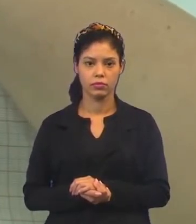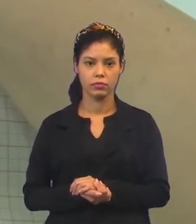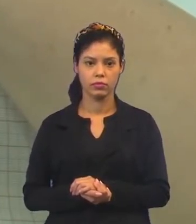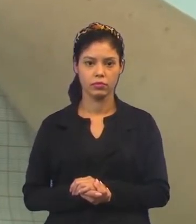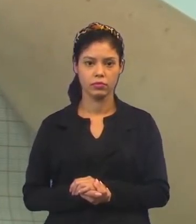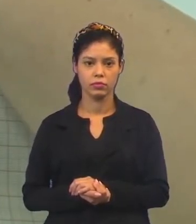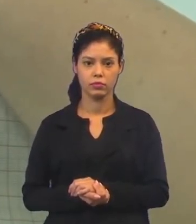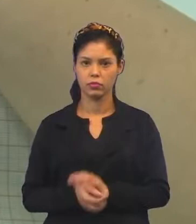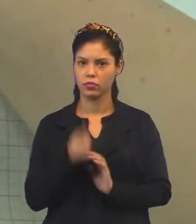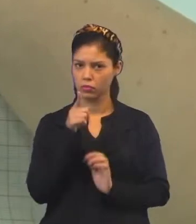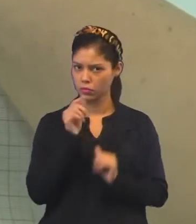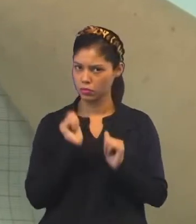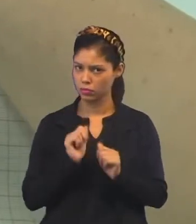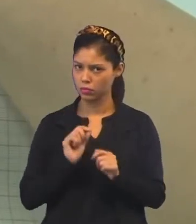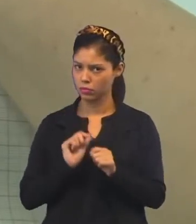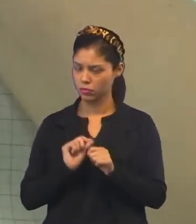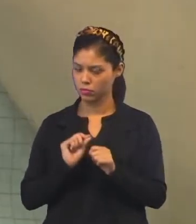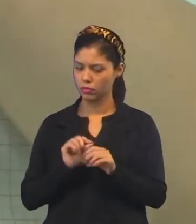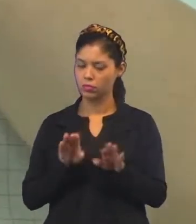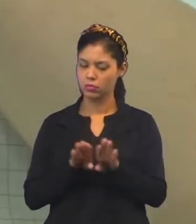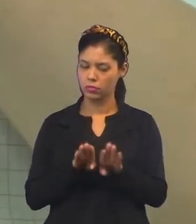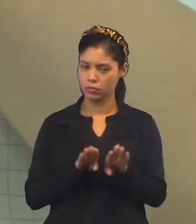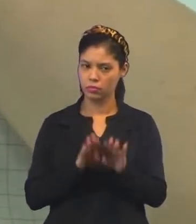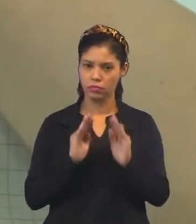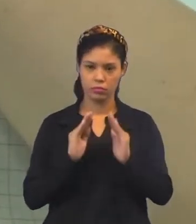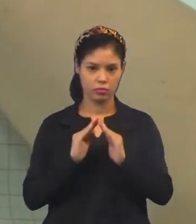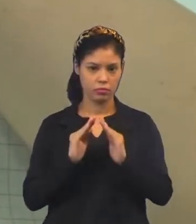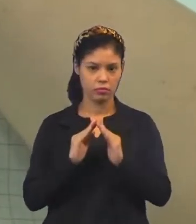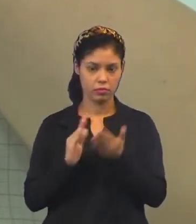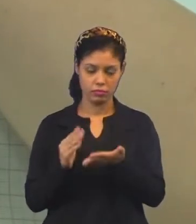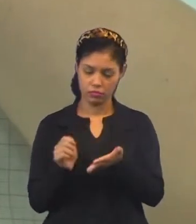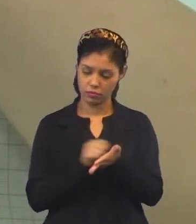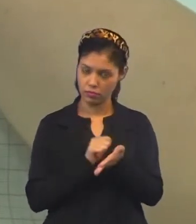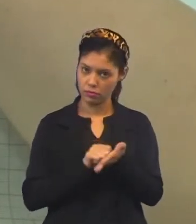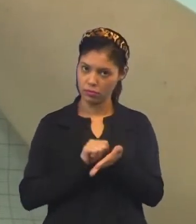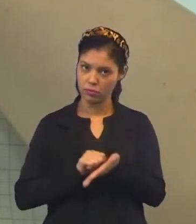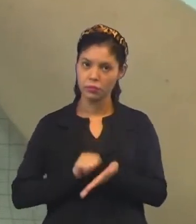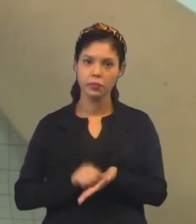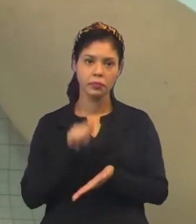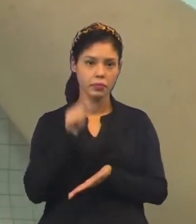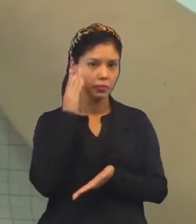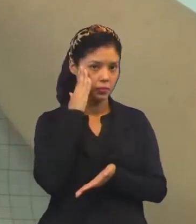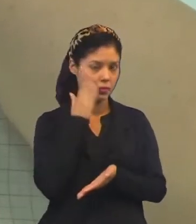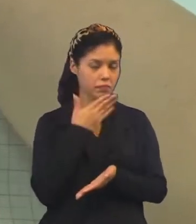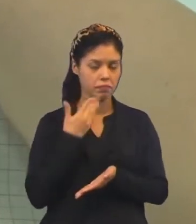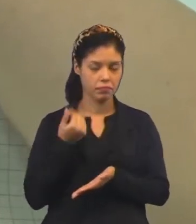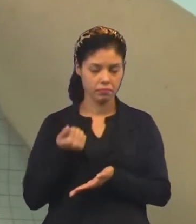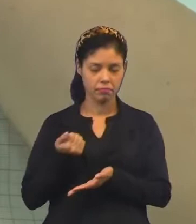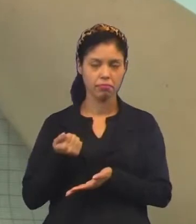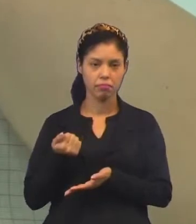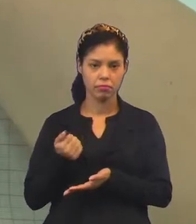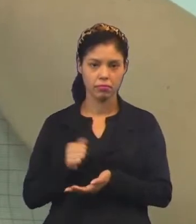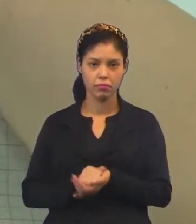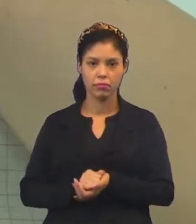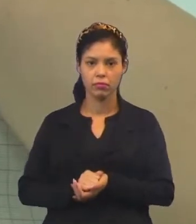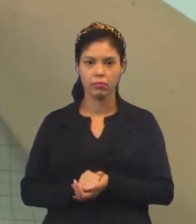Enquanto eu tô fazendo aqui, você pode estar fazendo aí no seu caderno, para você entender